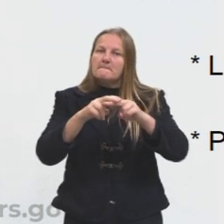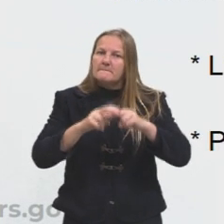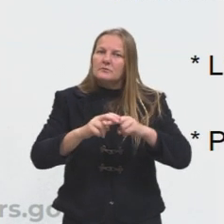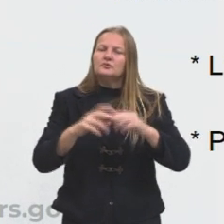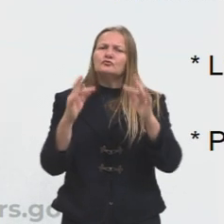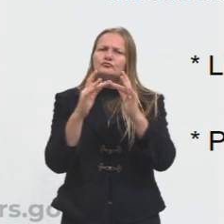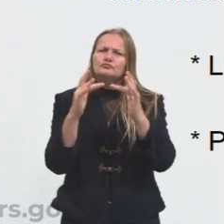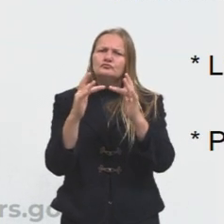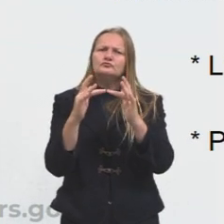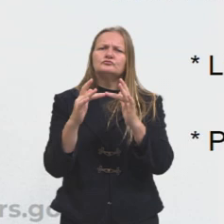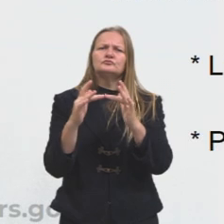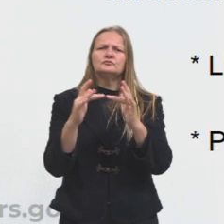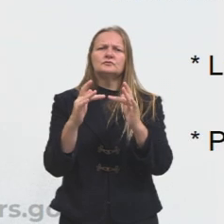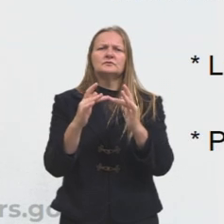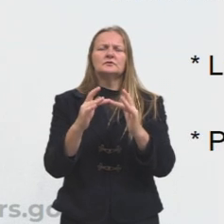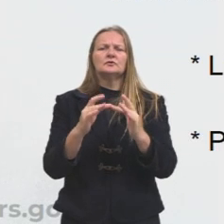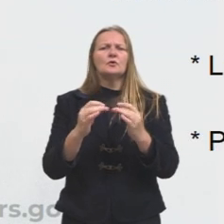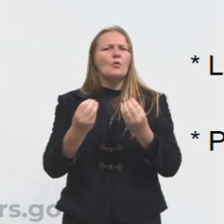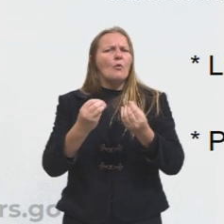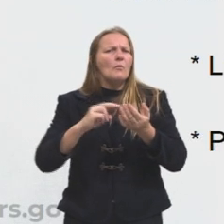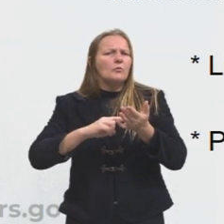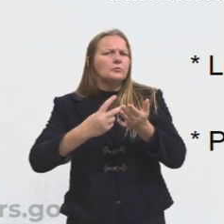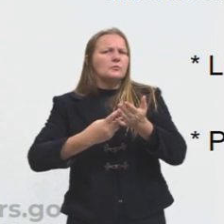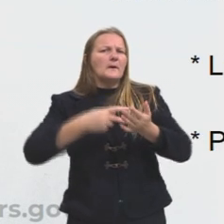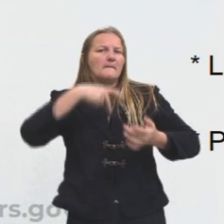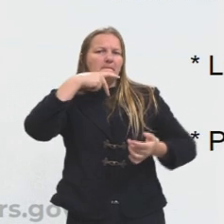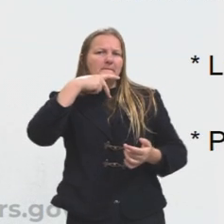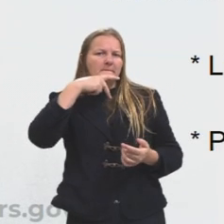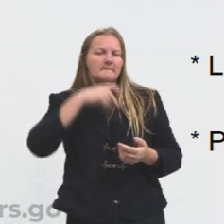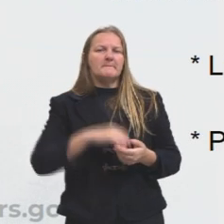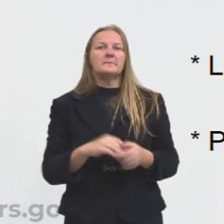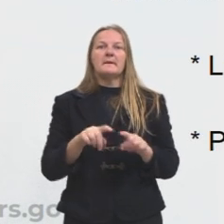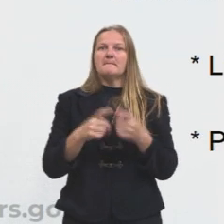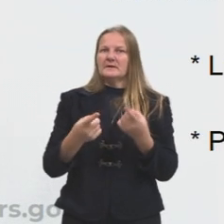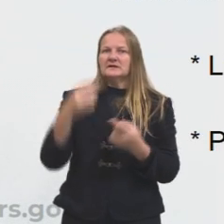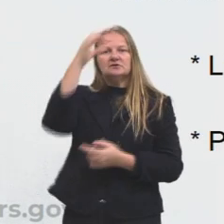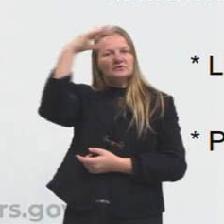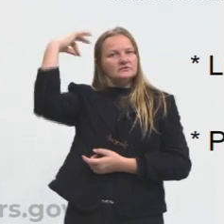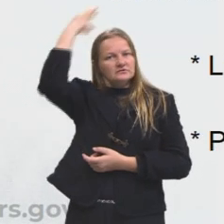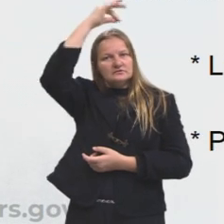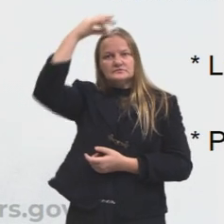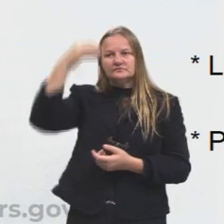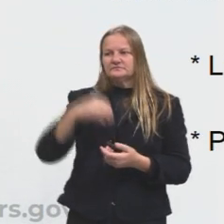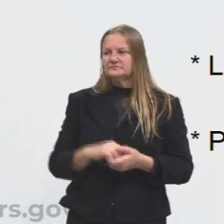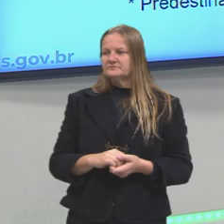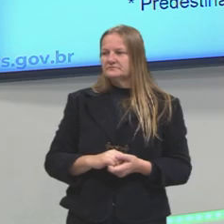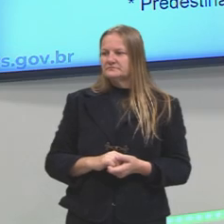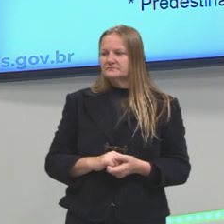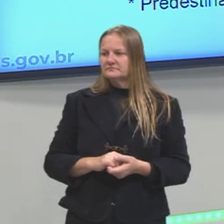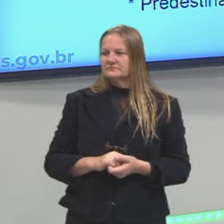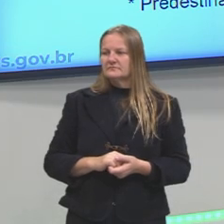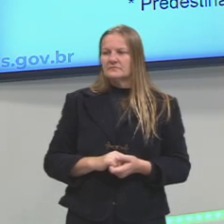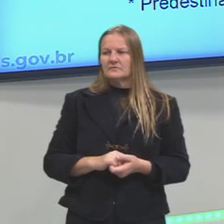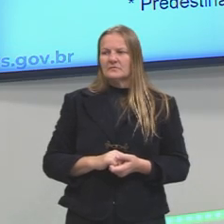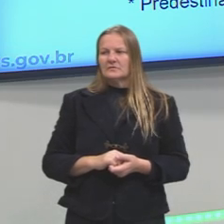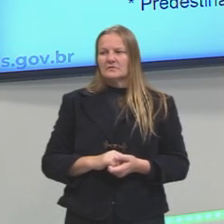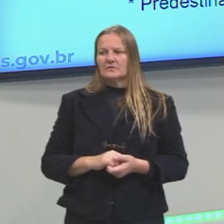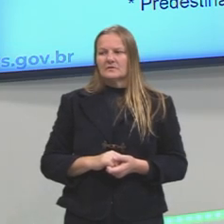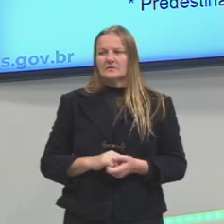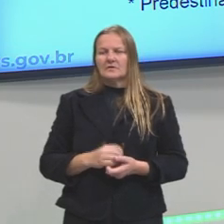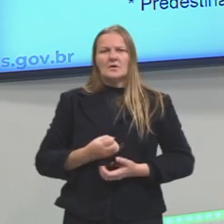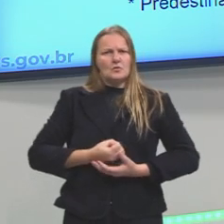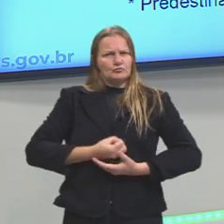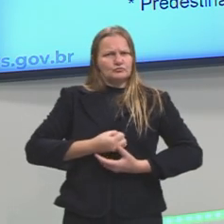tem o contato com a interpretação do plantel mas o Santo Agostinho ele se utiliza da teoria platônica